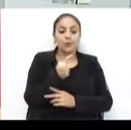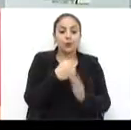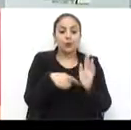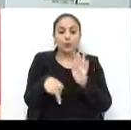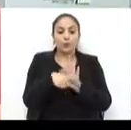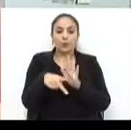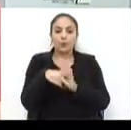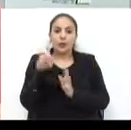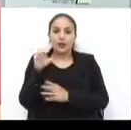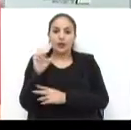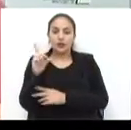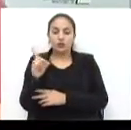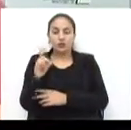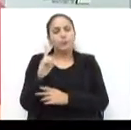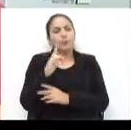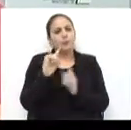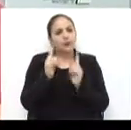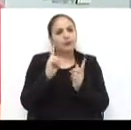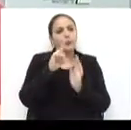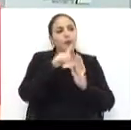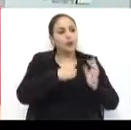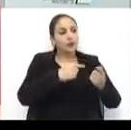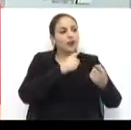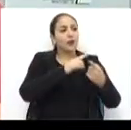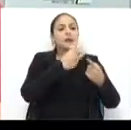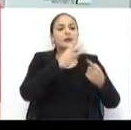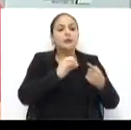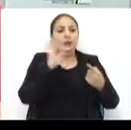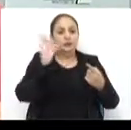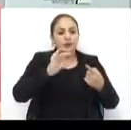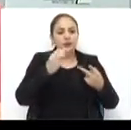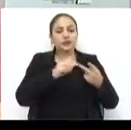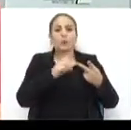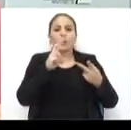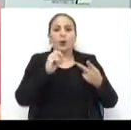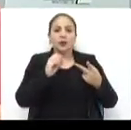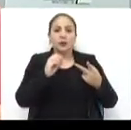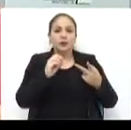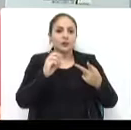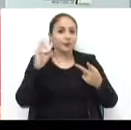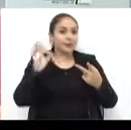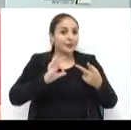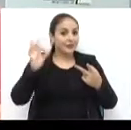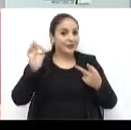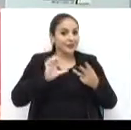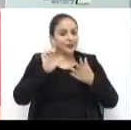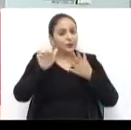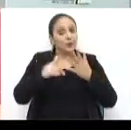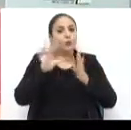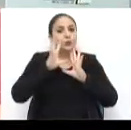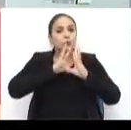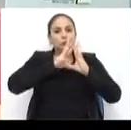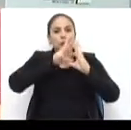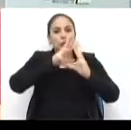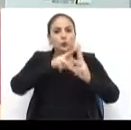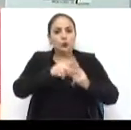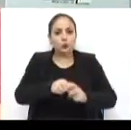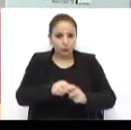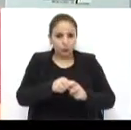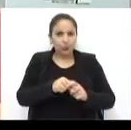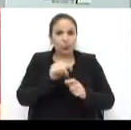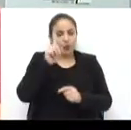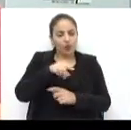40%, 50% e daqui um pouquinho caminha a passos largos aí para